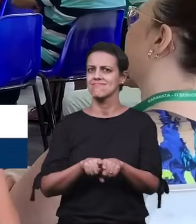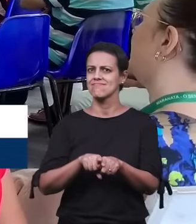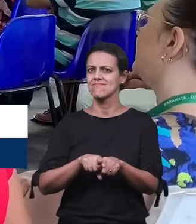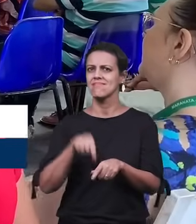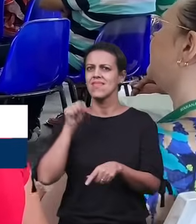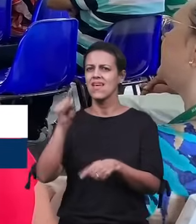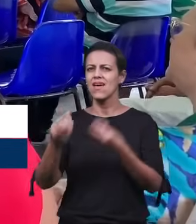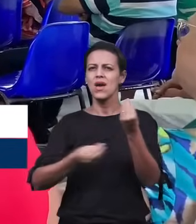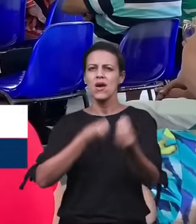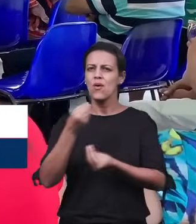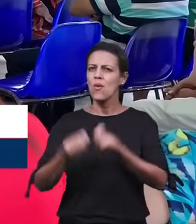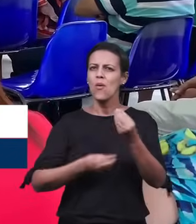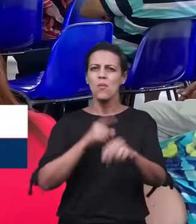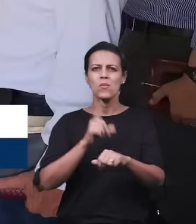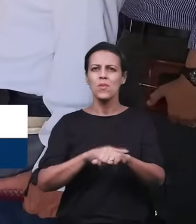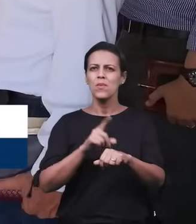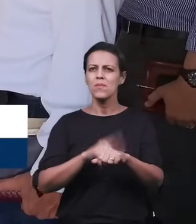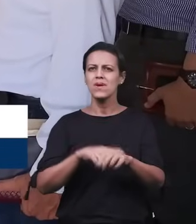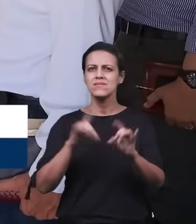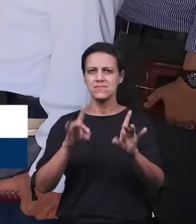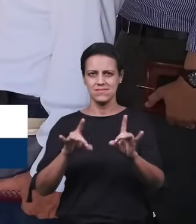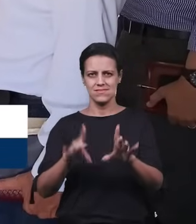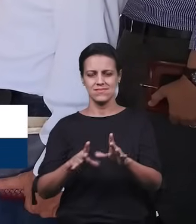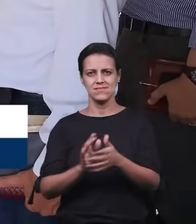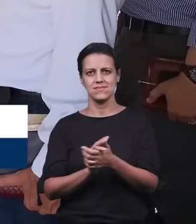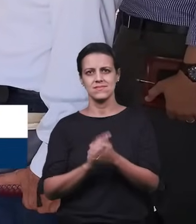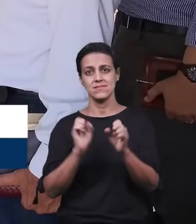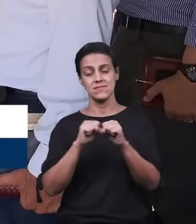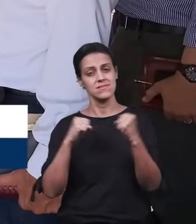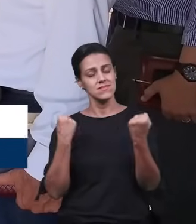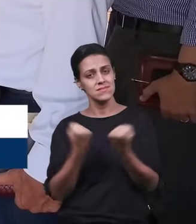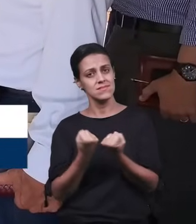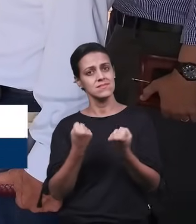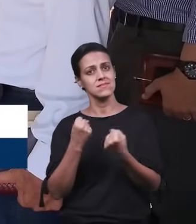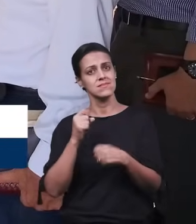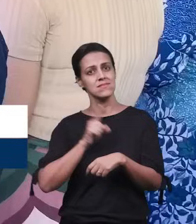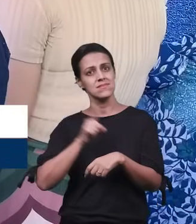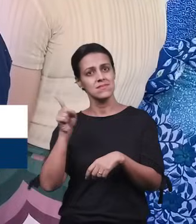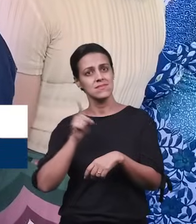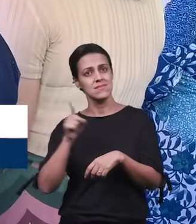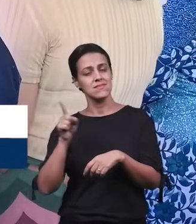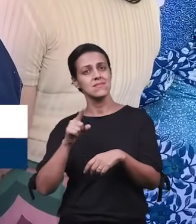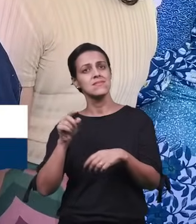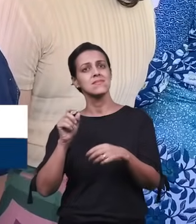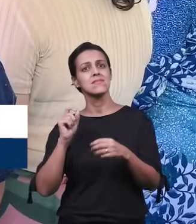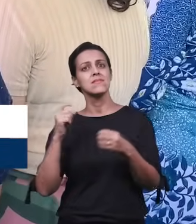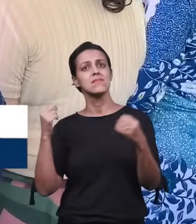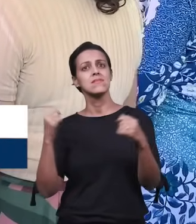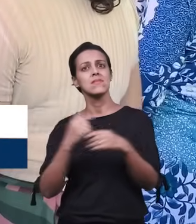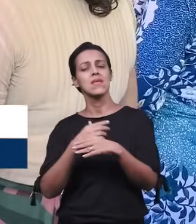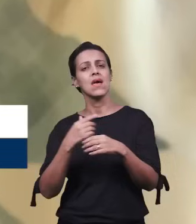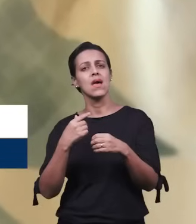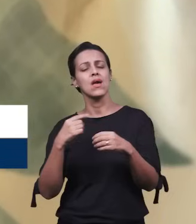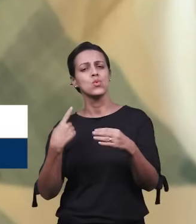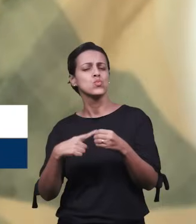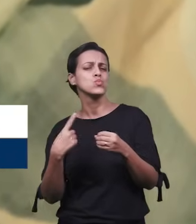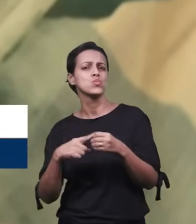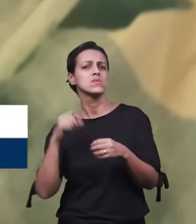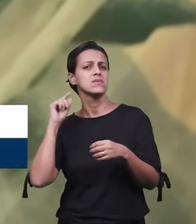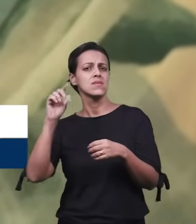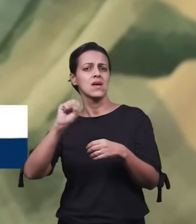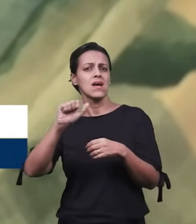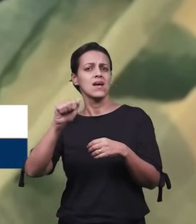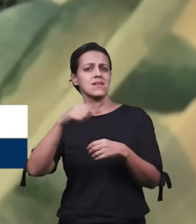chácara localizada no município de São José de Mipibu, utilizada pela região como Manaim do Estado. O evento foi